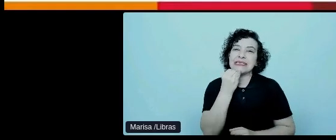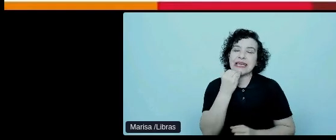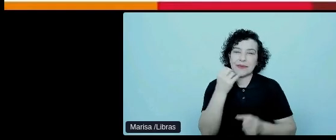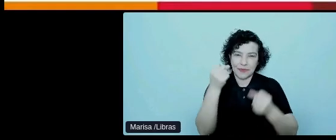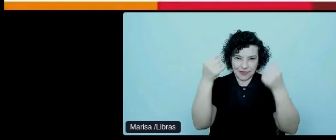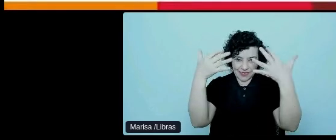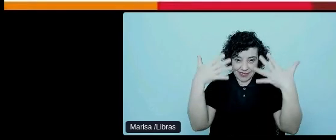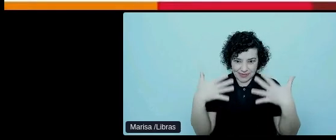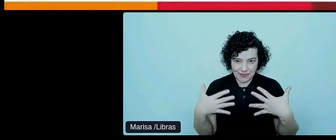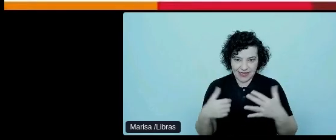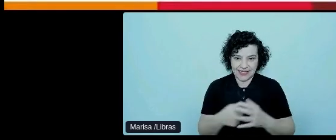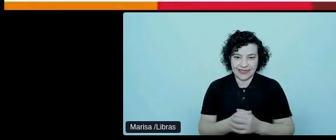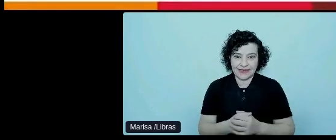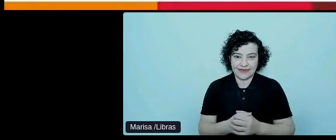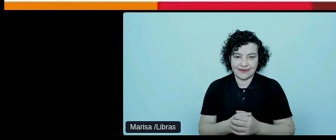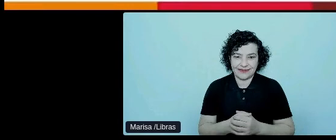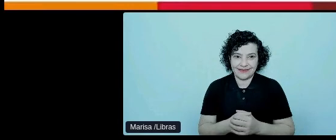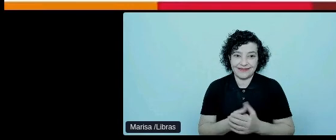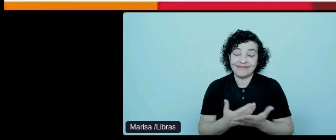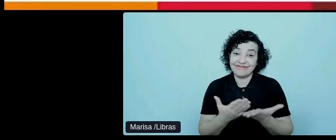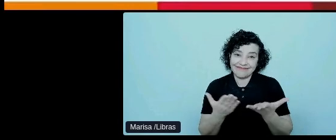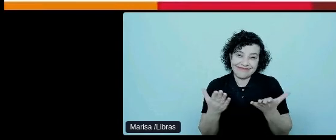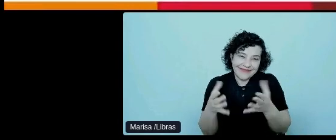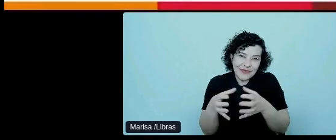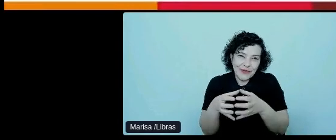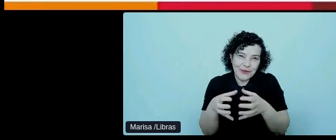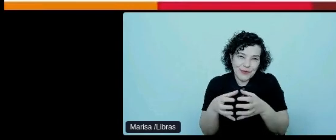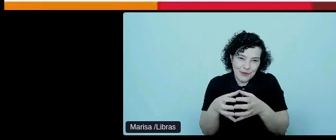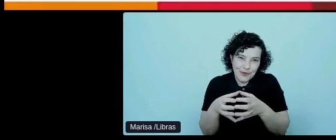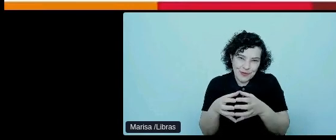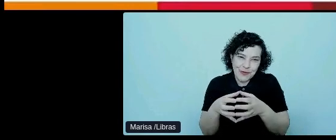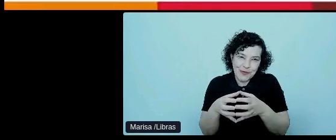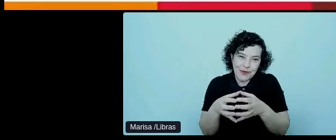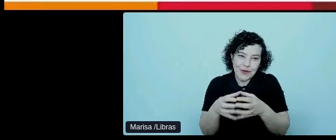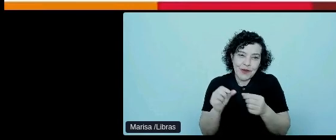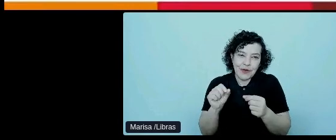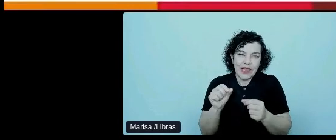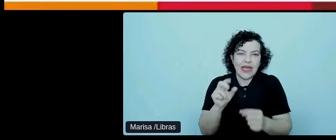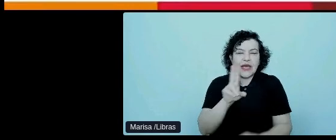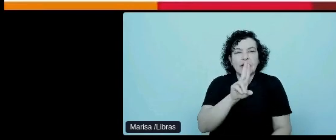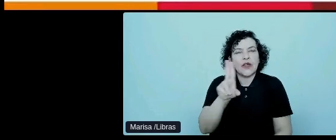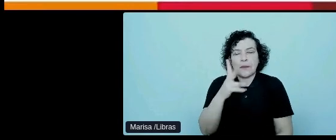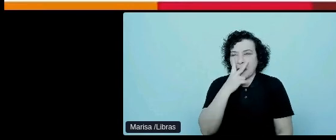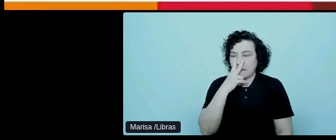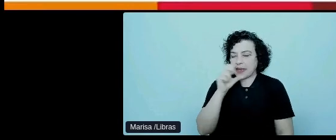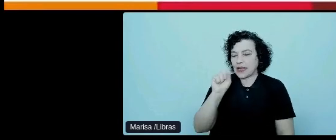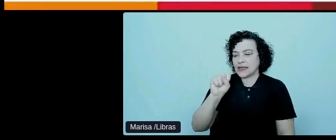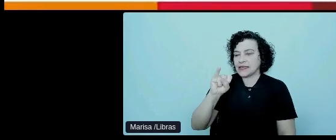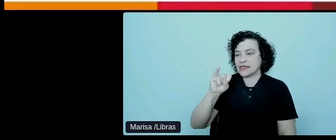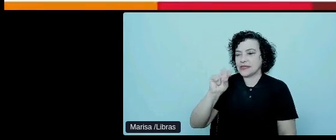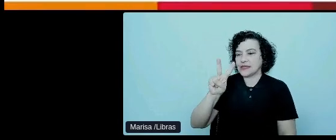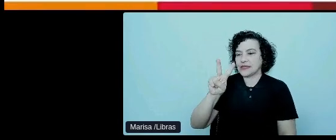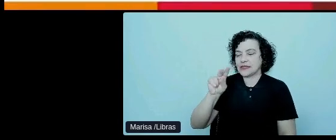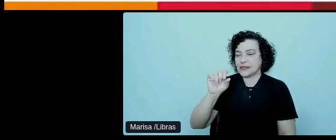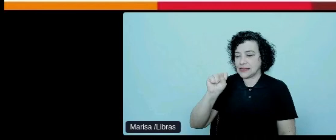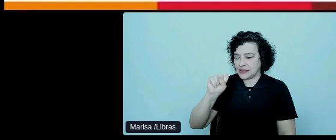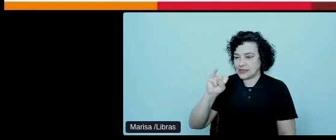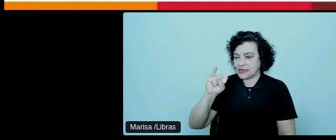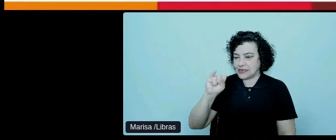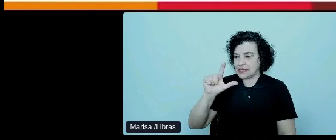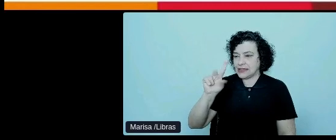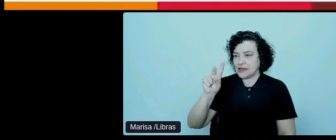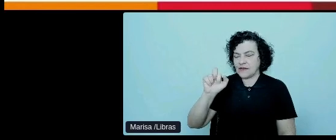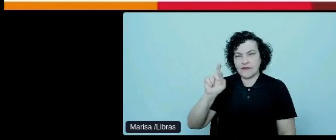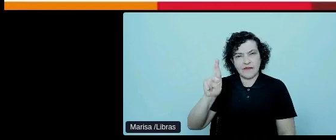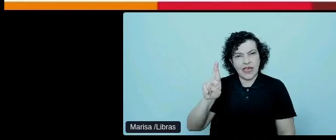acho que que o pessoal ali, o grupo chama Silver, se eu não me engano. Eles pegaram todos os exemplos